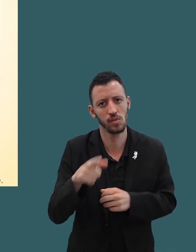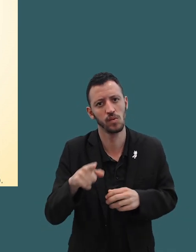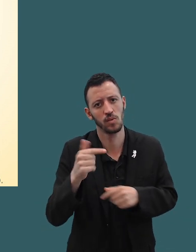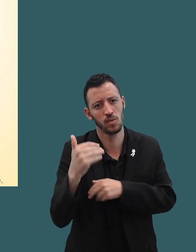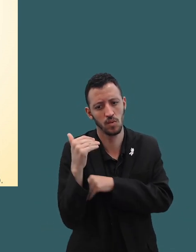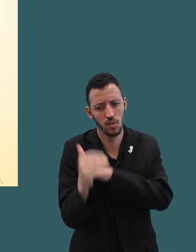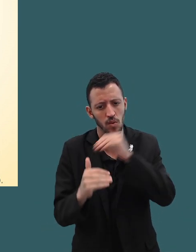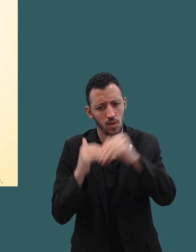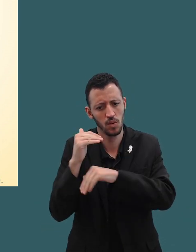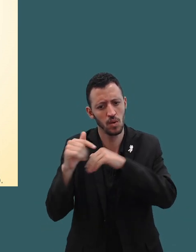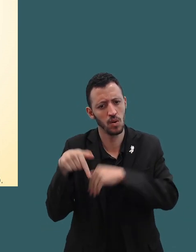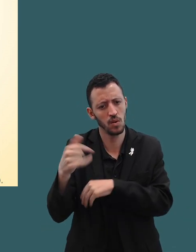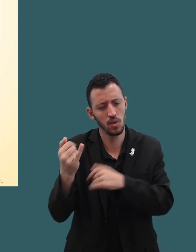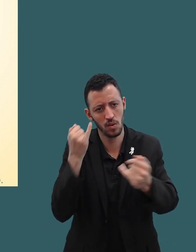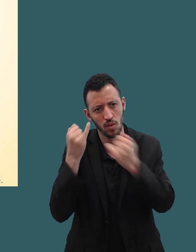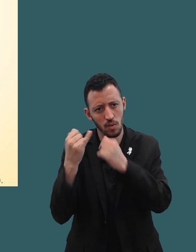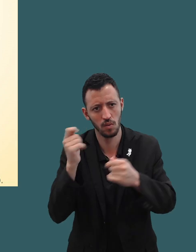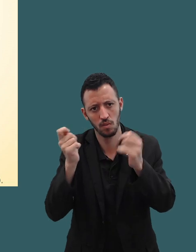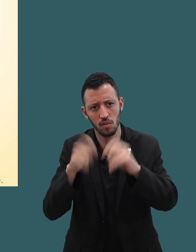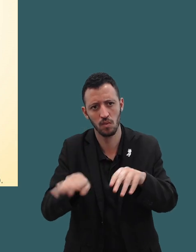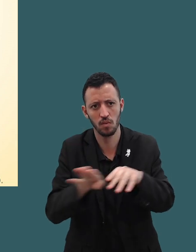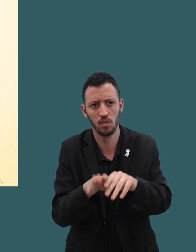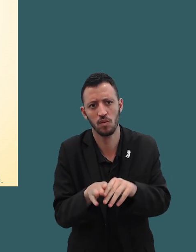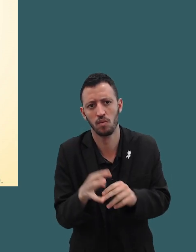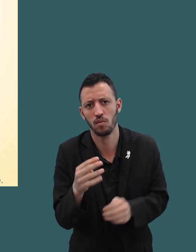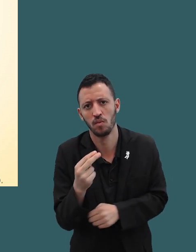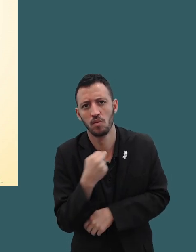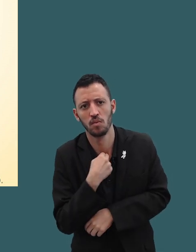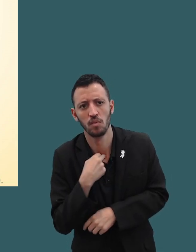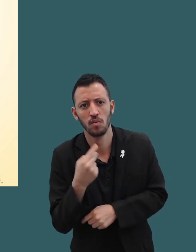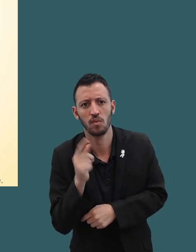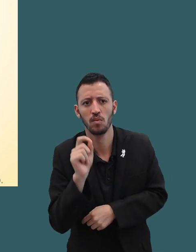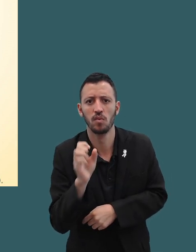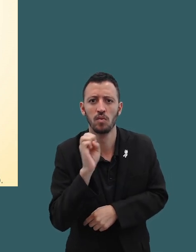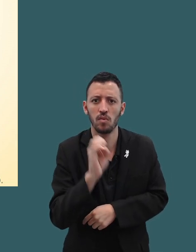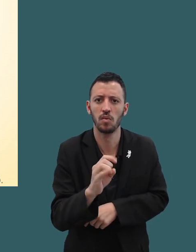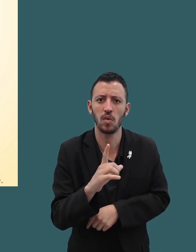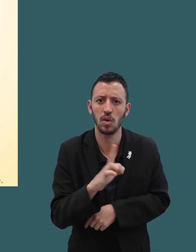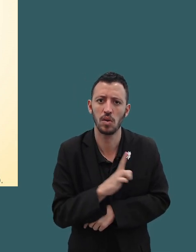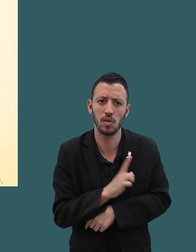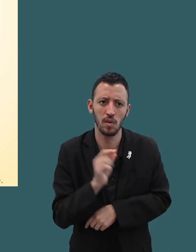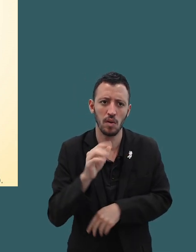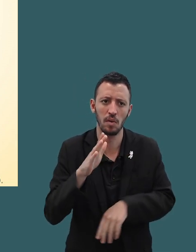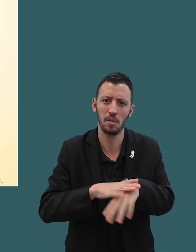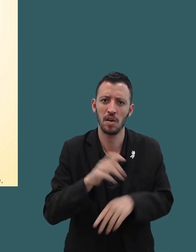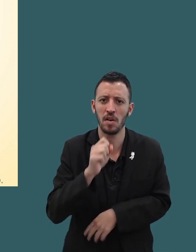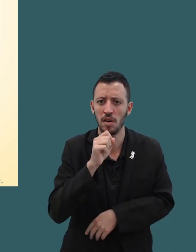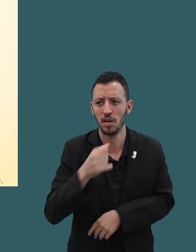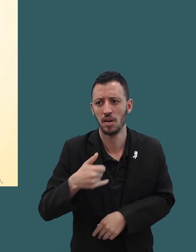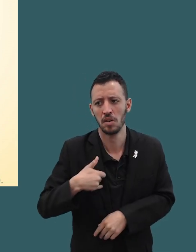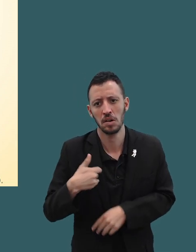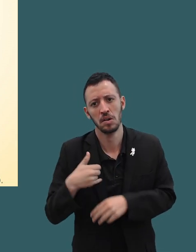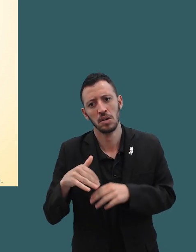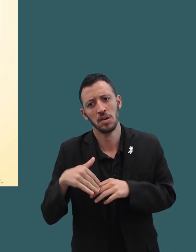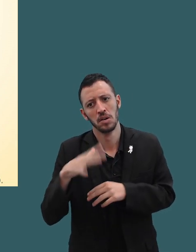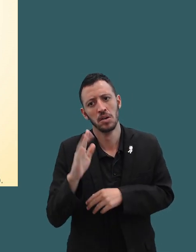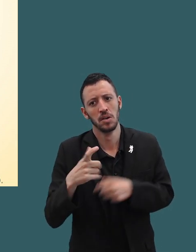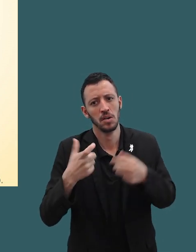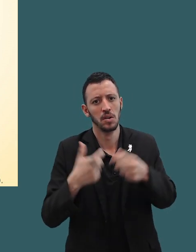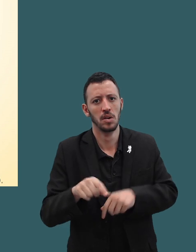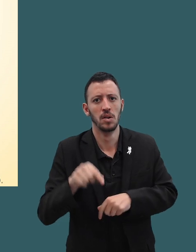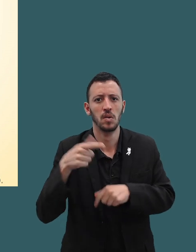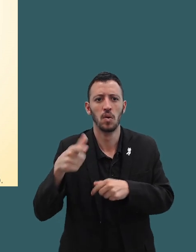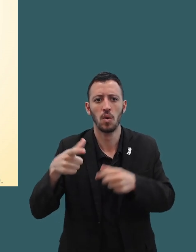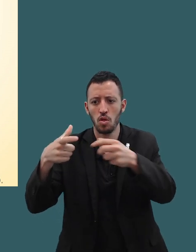desse processo de formação, que ela possa, quando estiver na mais velha, quando ela estiver